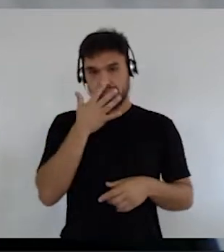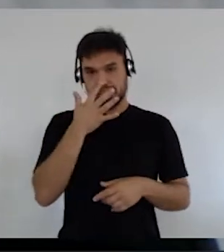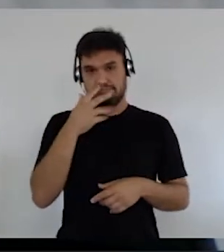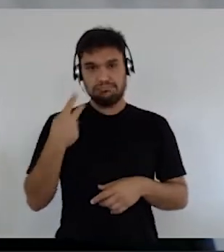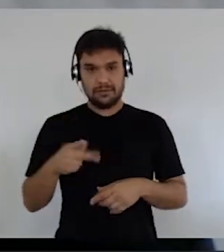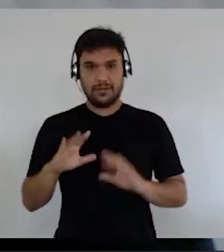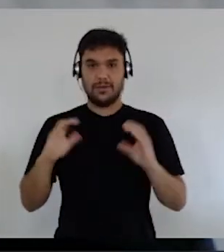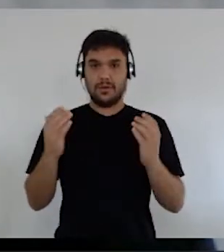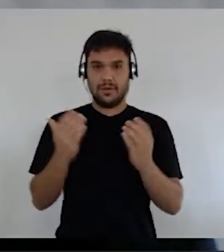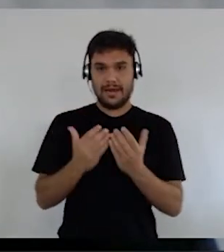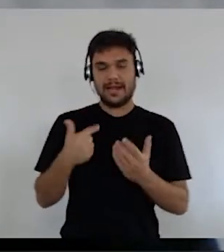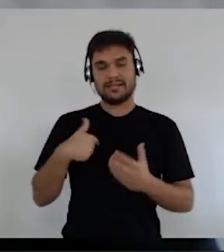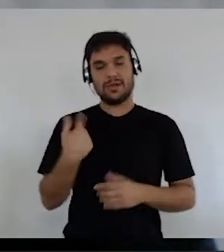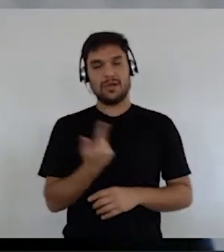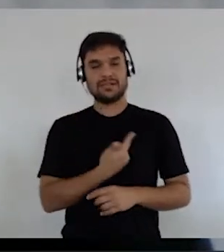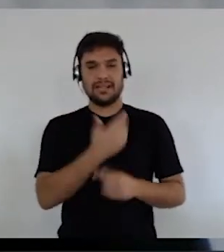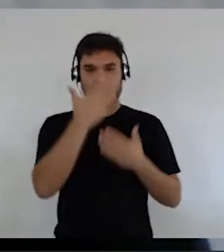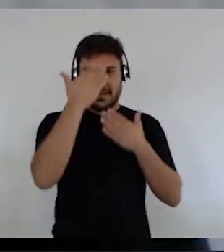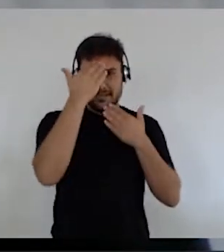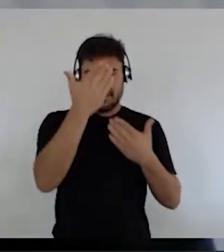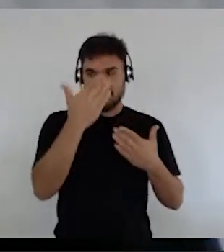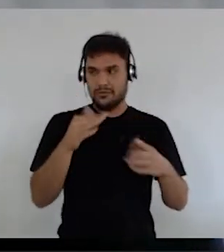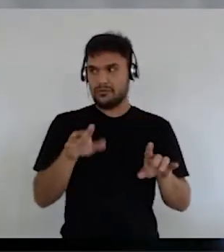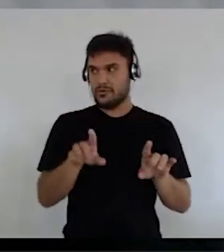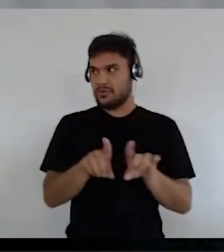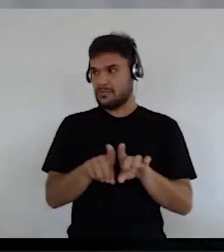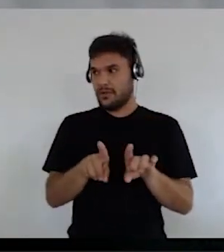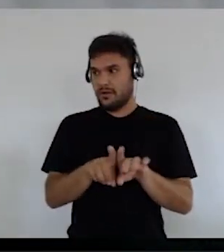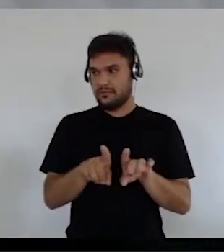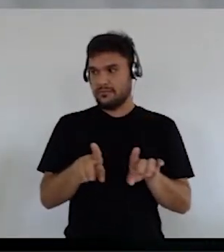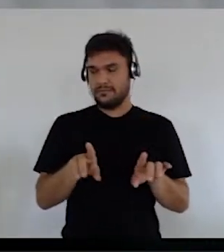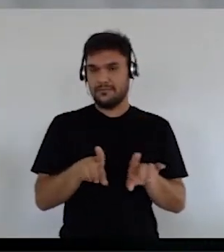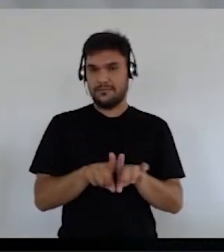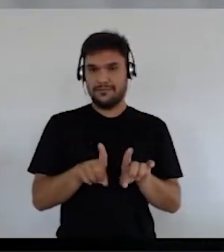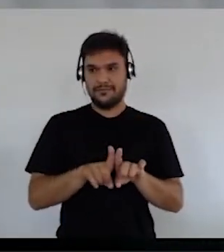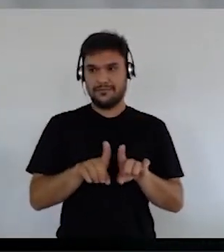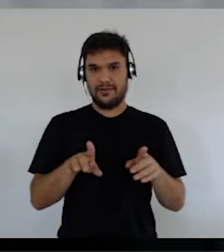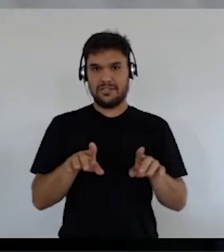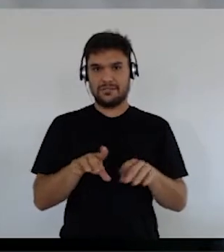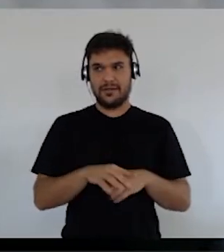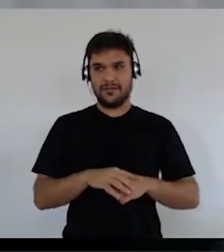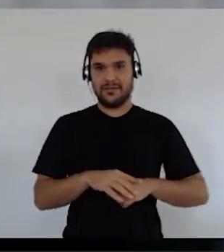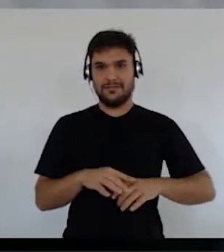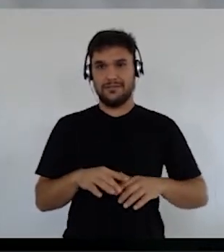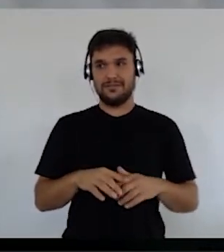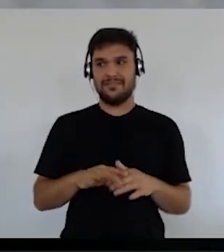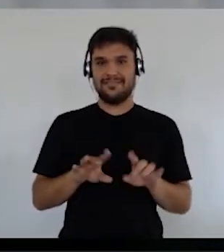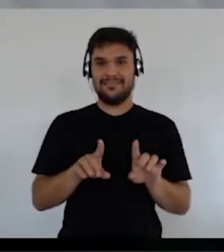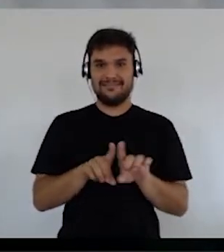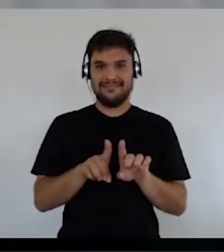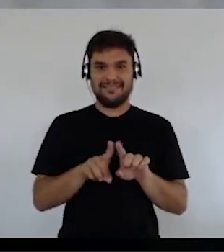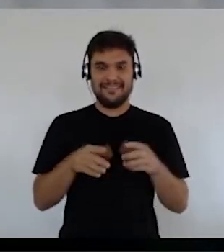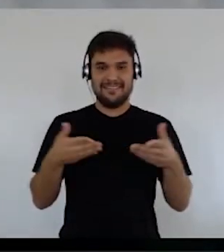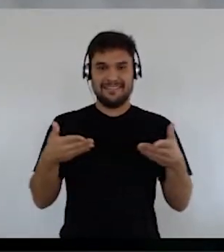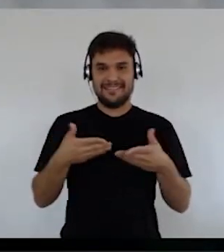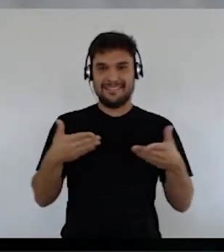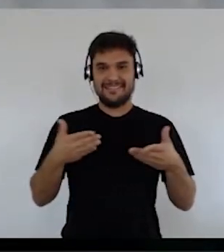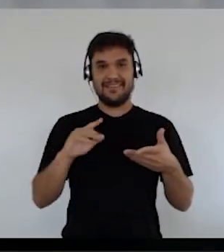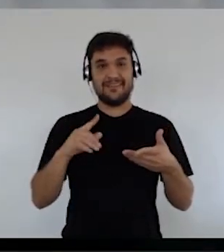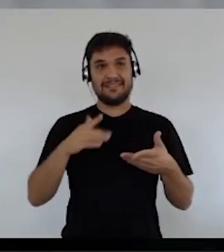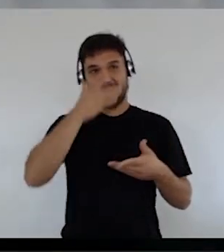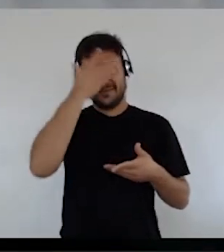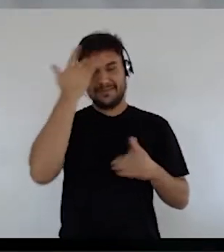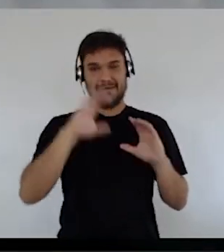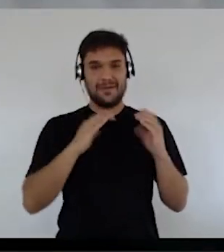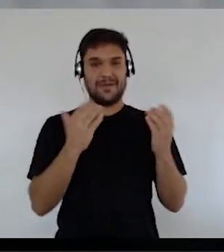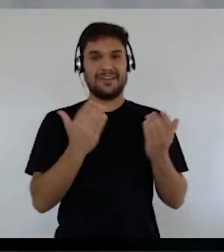congressistas, e nós agradecemos muito. Isso me recorda rapidamente, aqui nosso tempo é muito curto, eu não quero privar os congressistas da